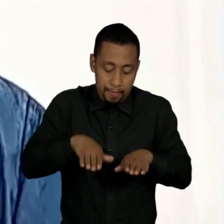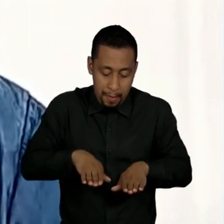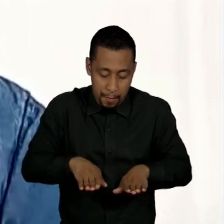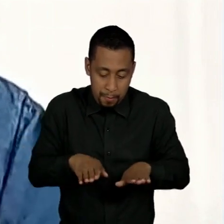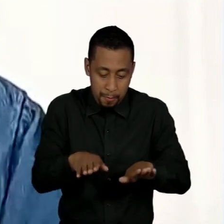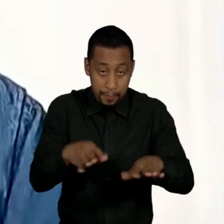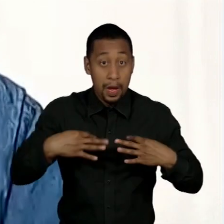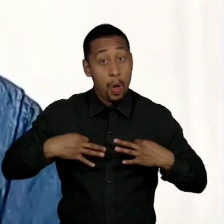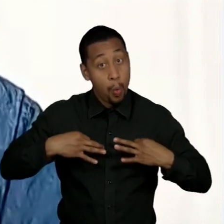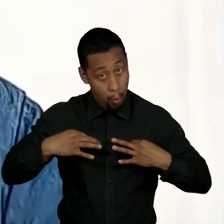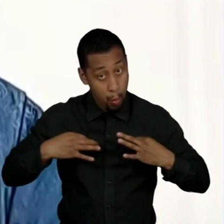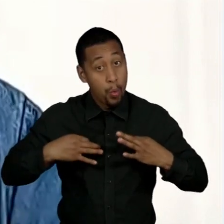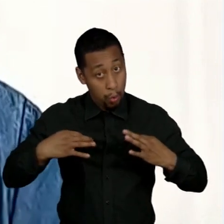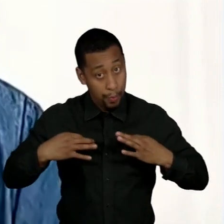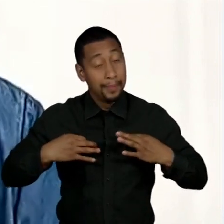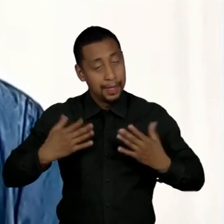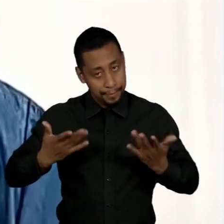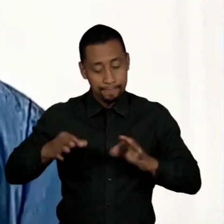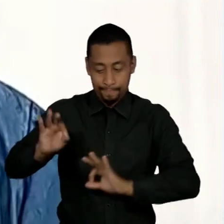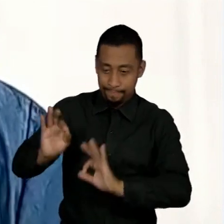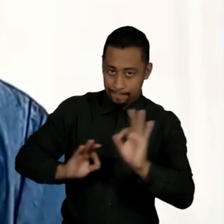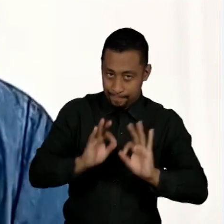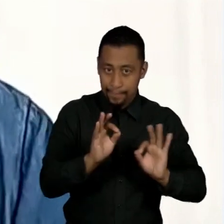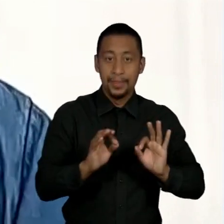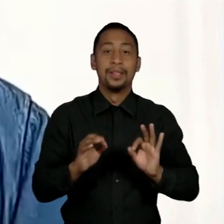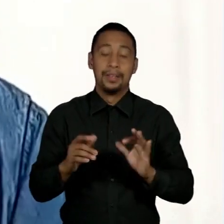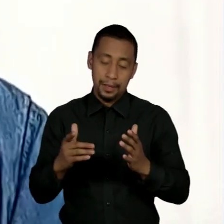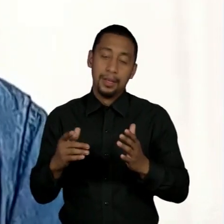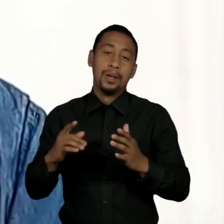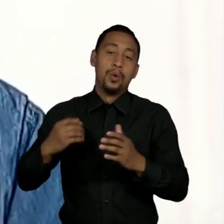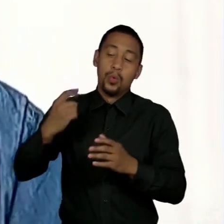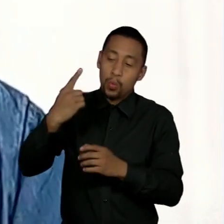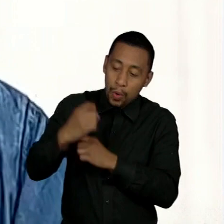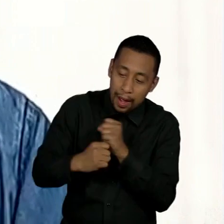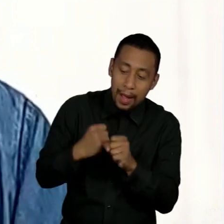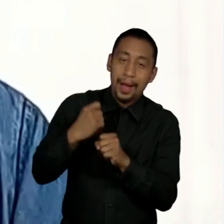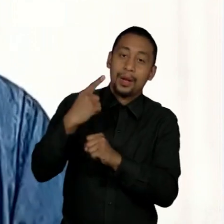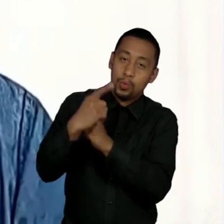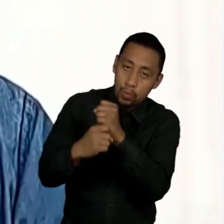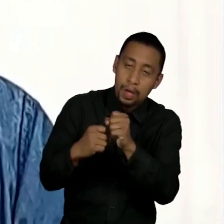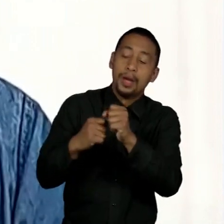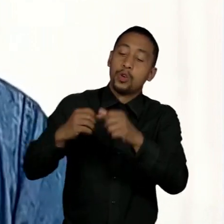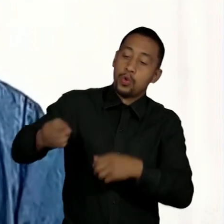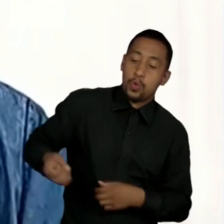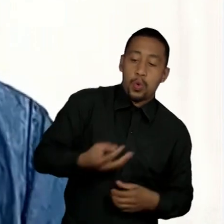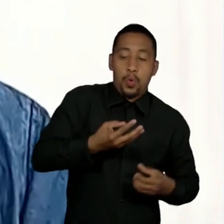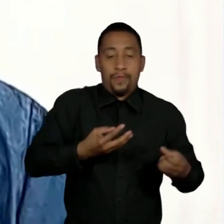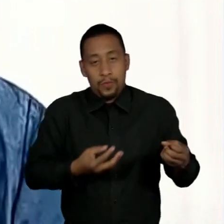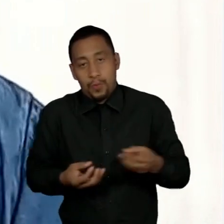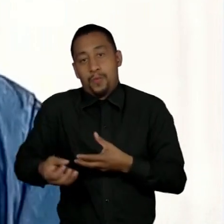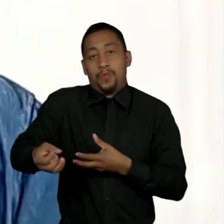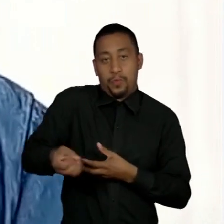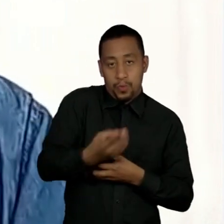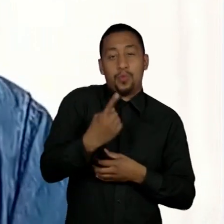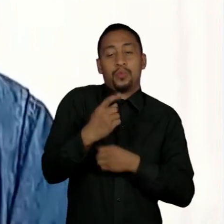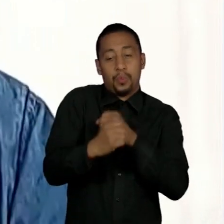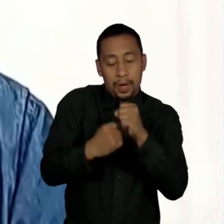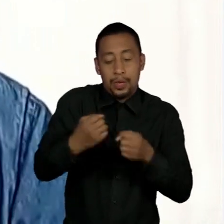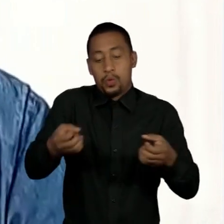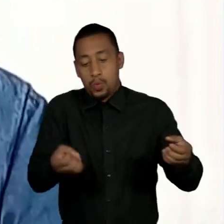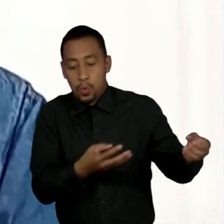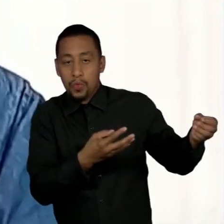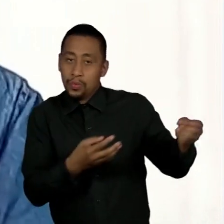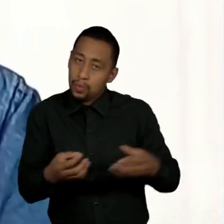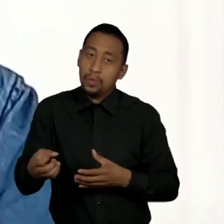atrações, pelas manifestações culturais, que renovam anualmente as suas indumentárias. Nós temos toda uma produção que